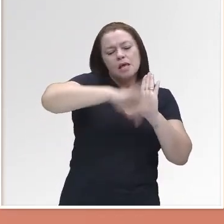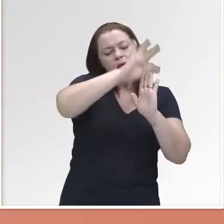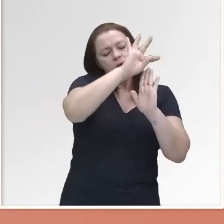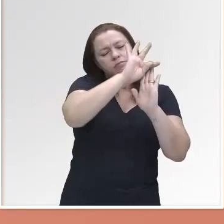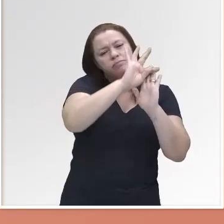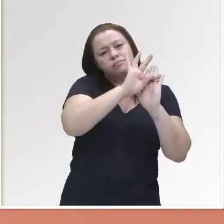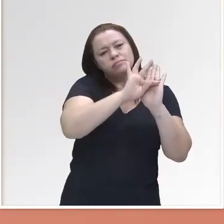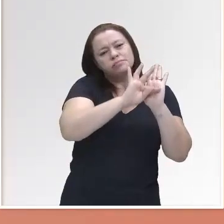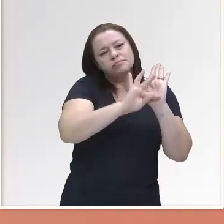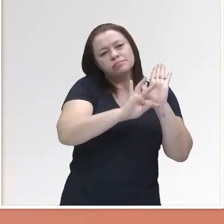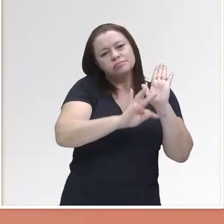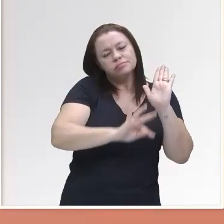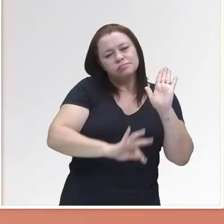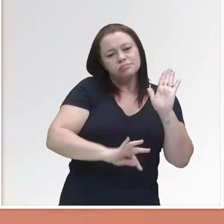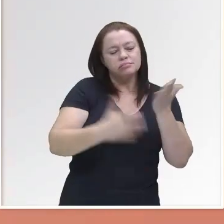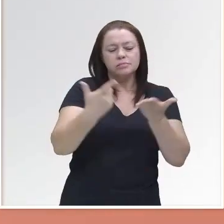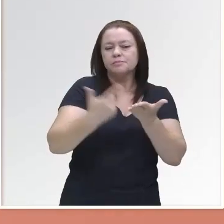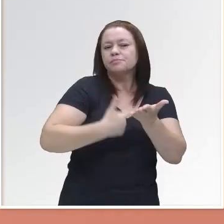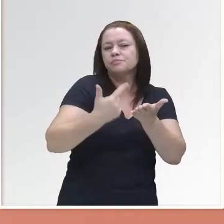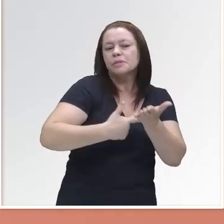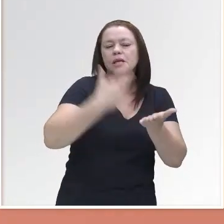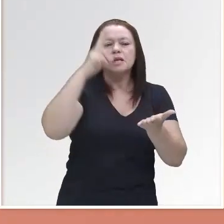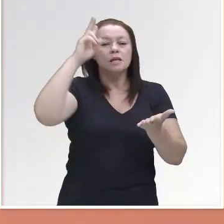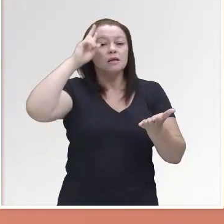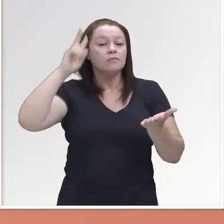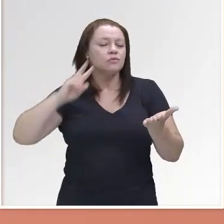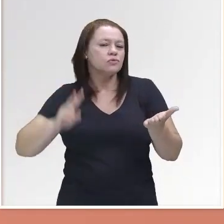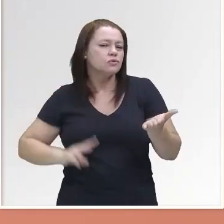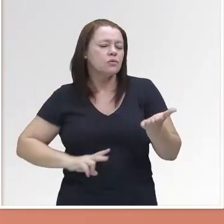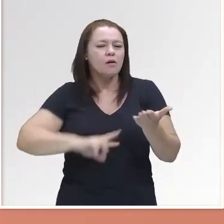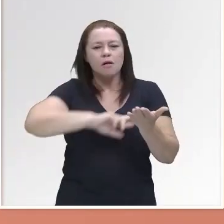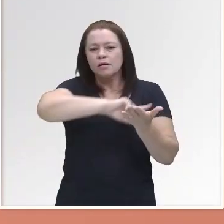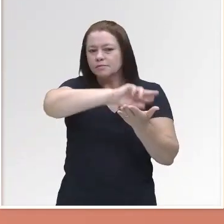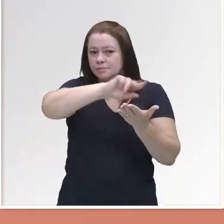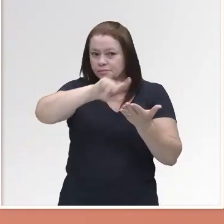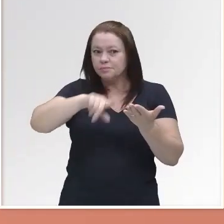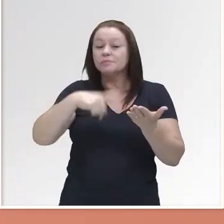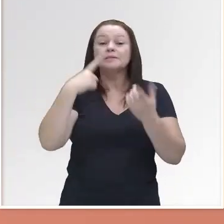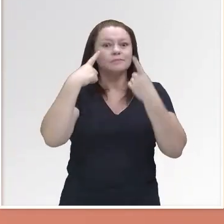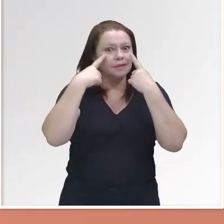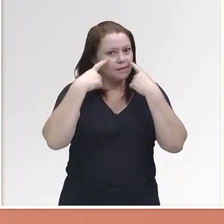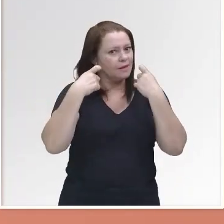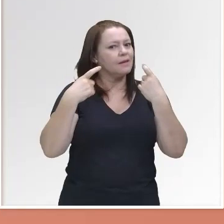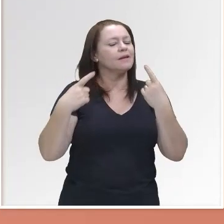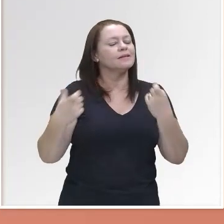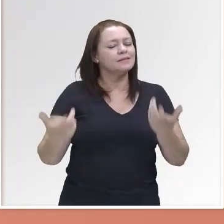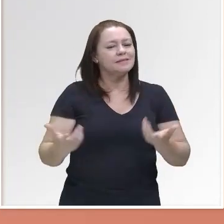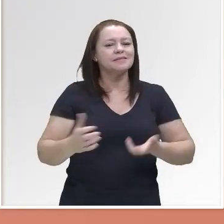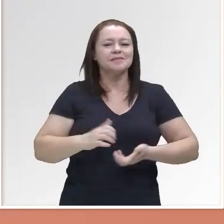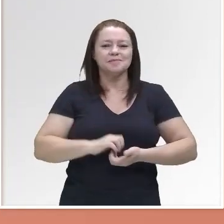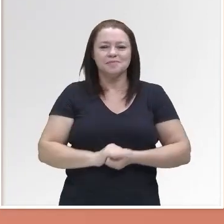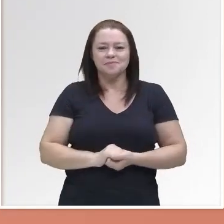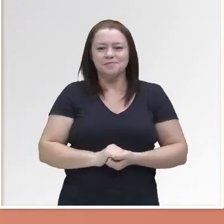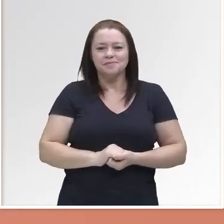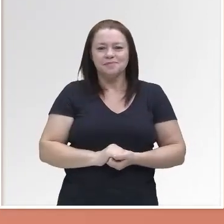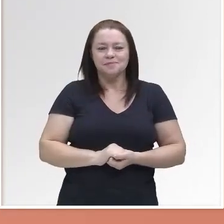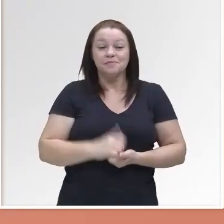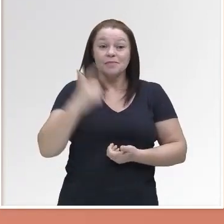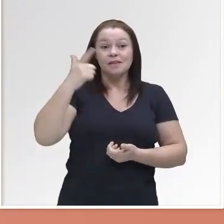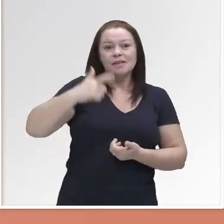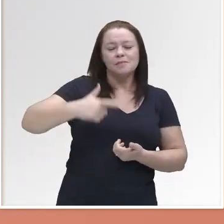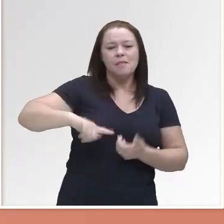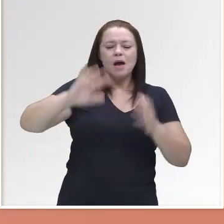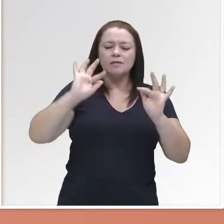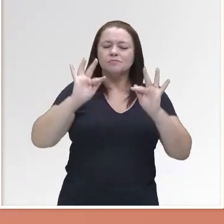de história, em contos de fadas, aí bem interessantes. Mas um final feliz,